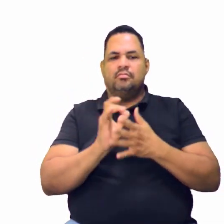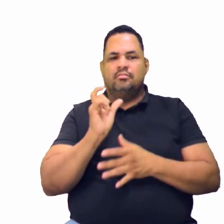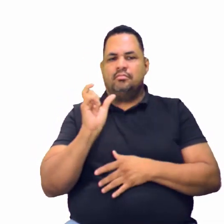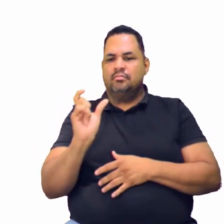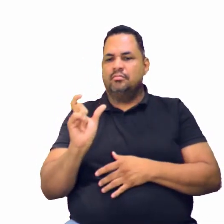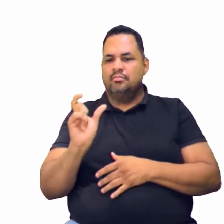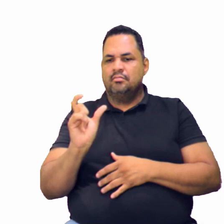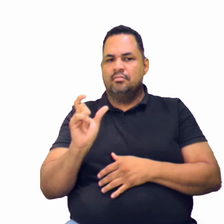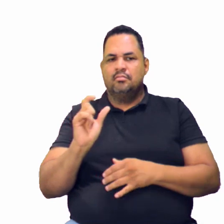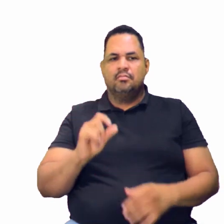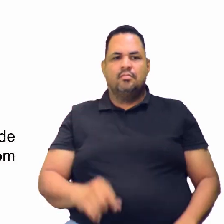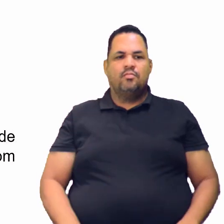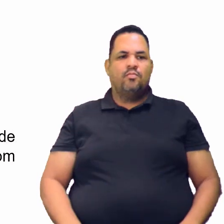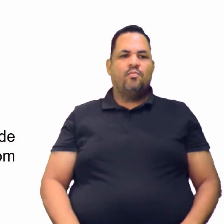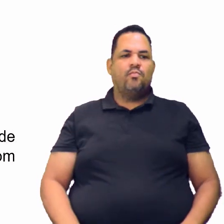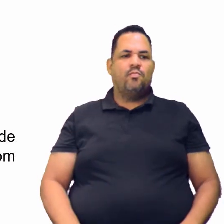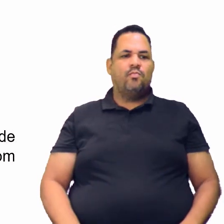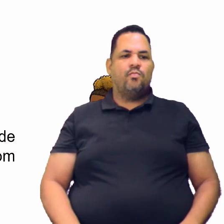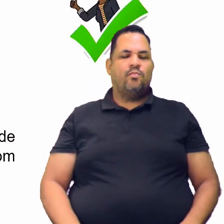da palavra.